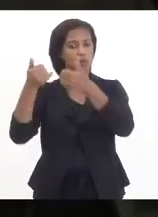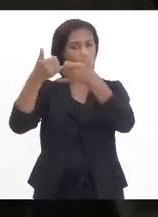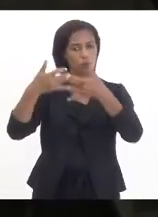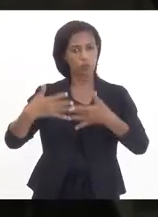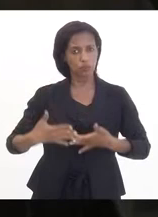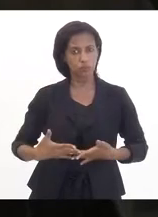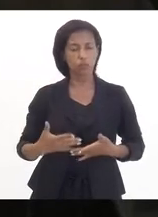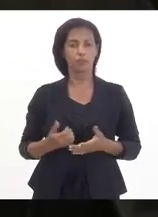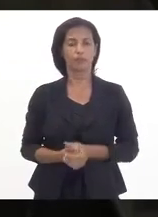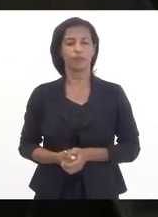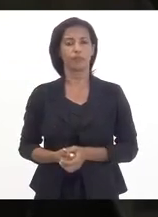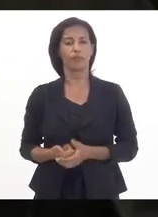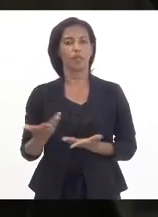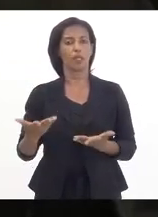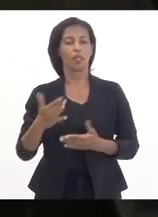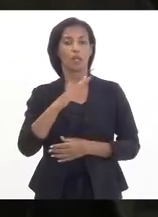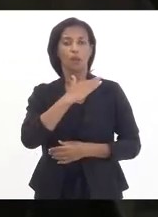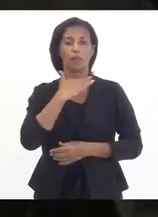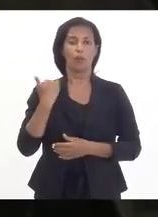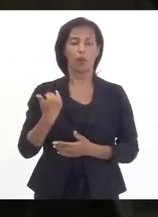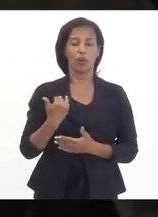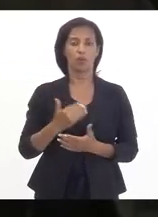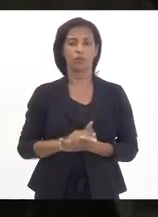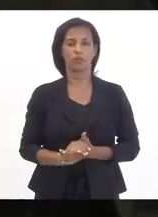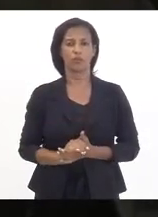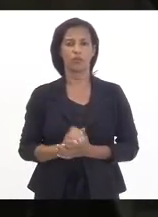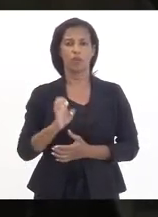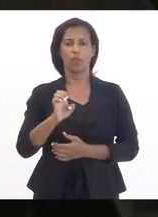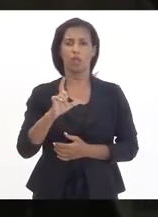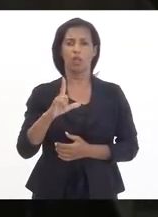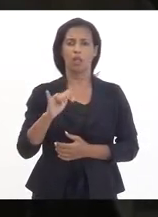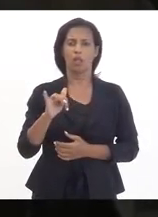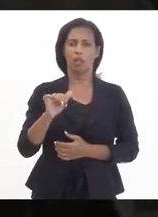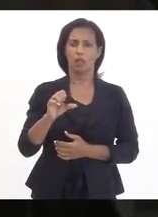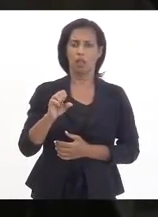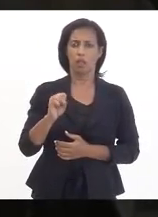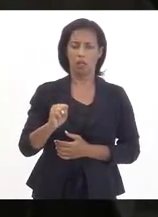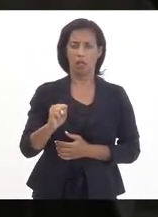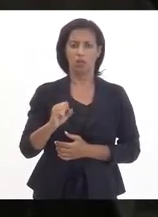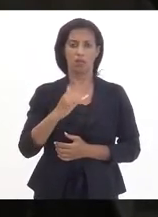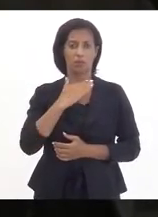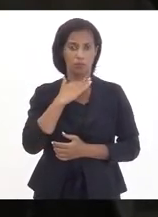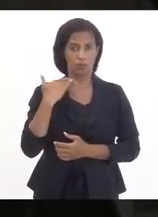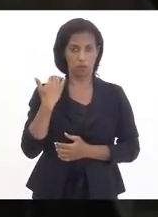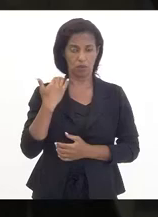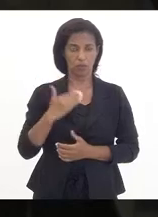esclarecimentos. E a morte do Elias,